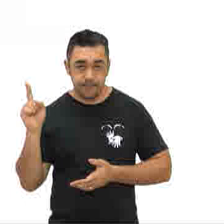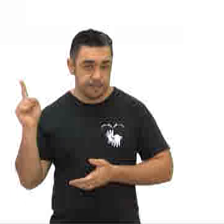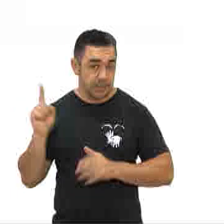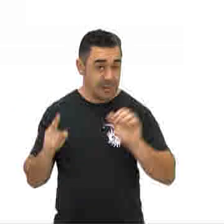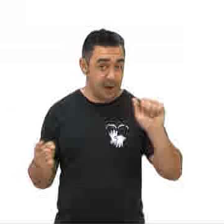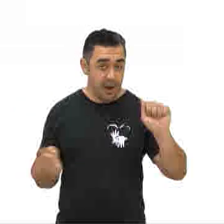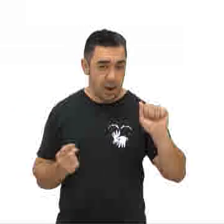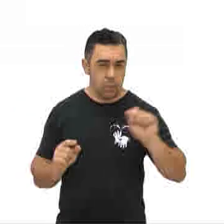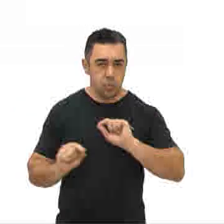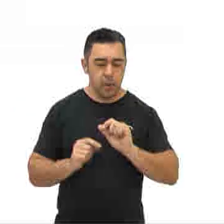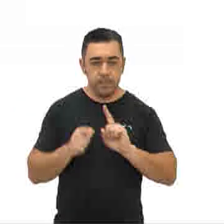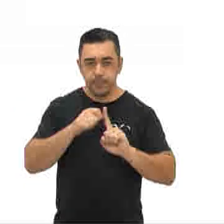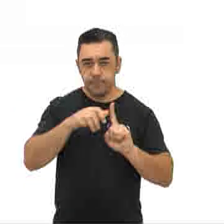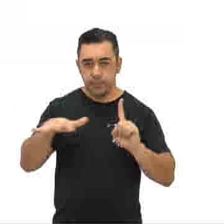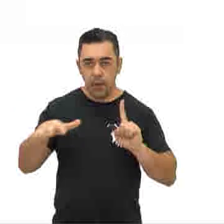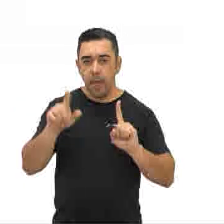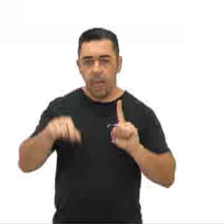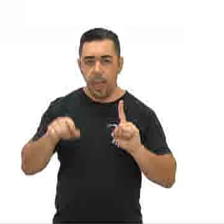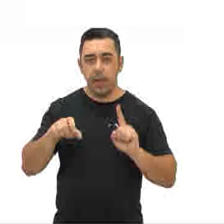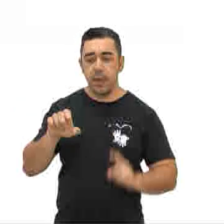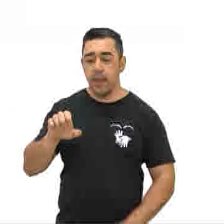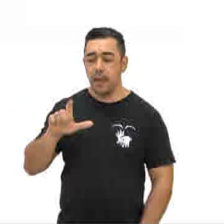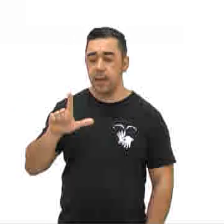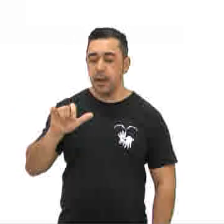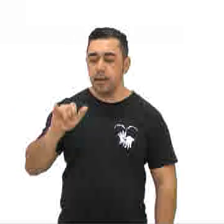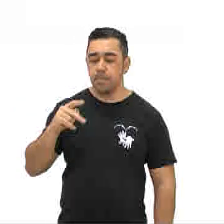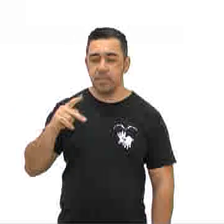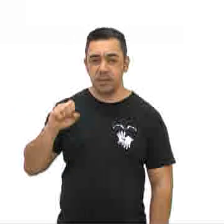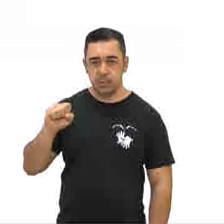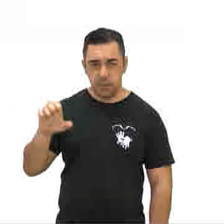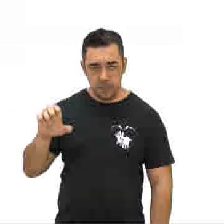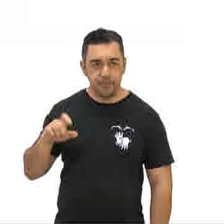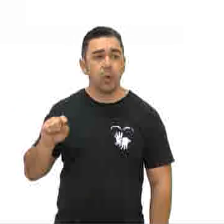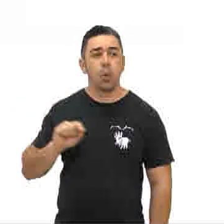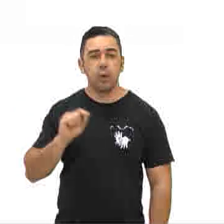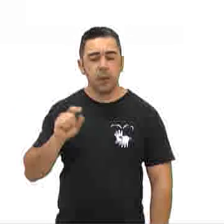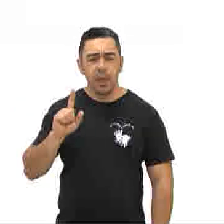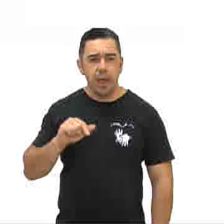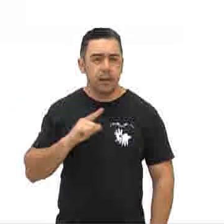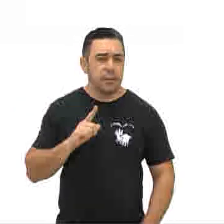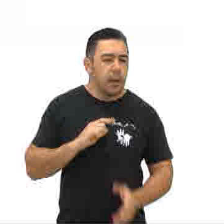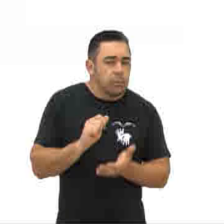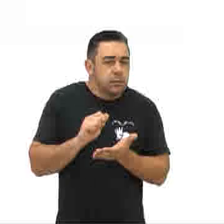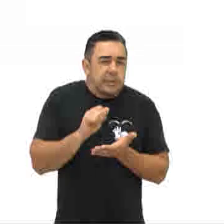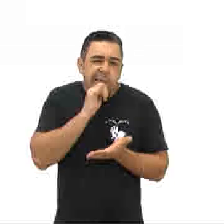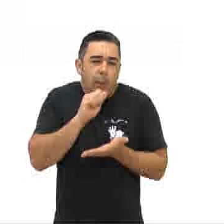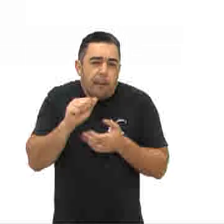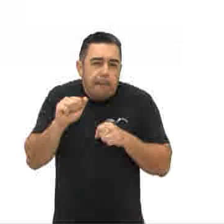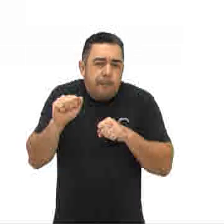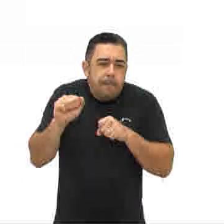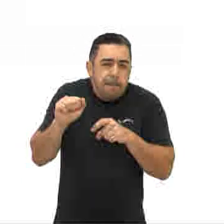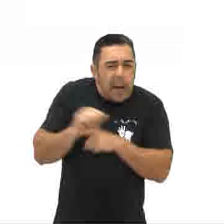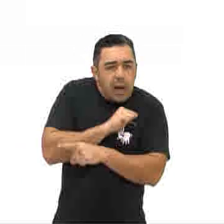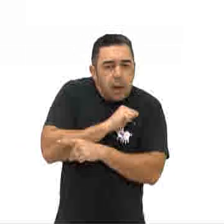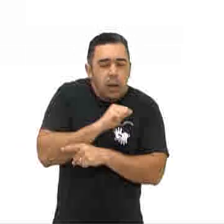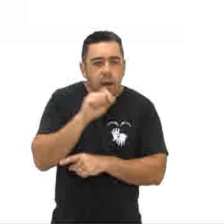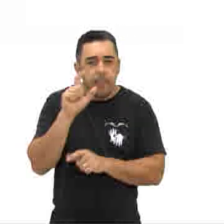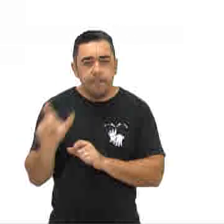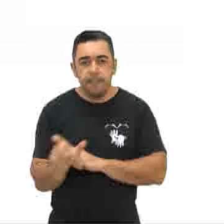A figura de linguagem é a elipse, a supressão ou apagamento de uma palavra